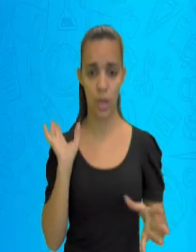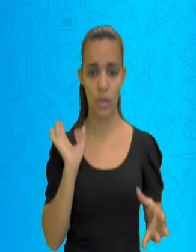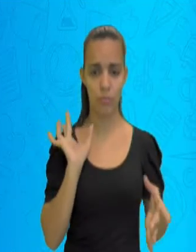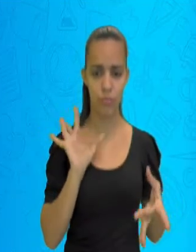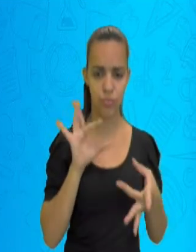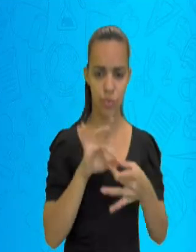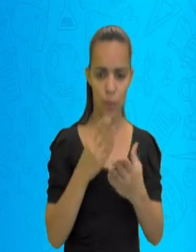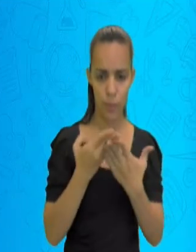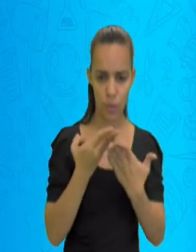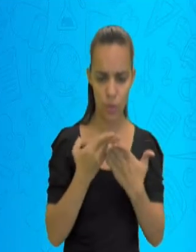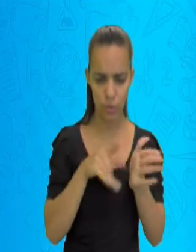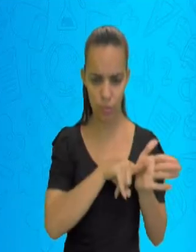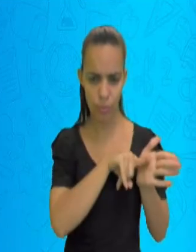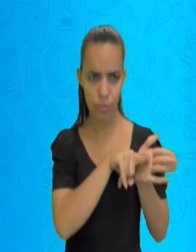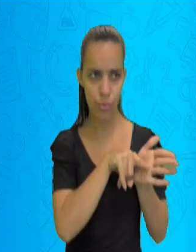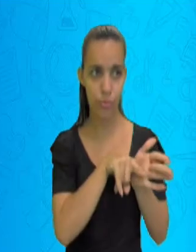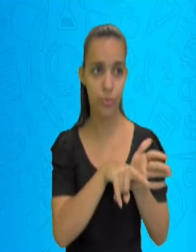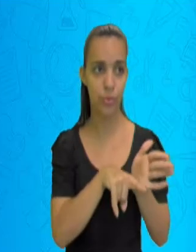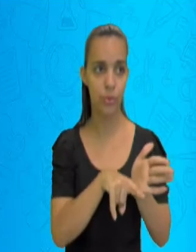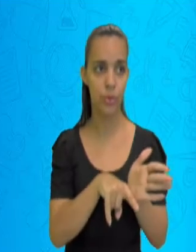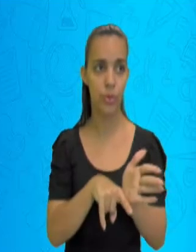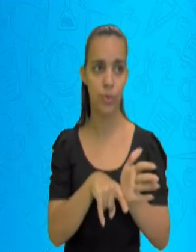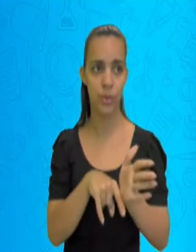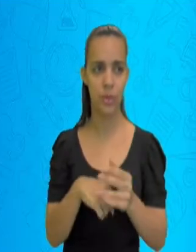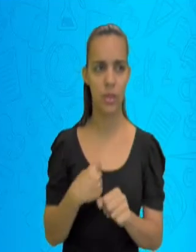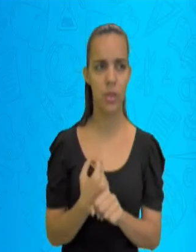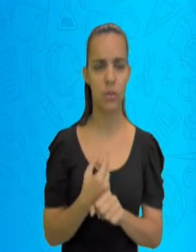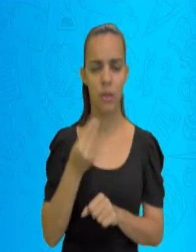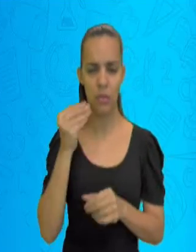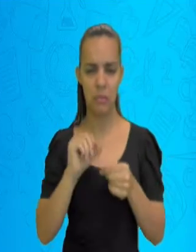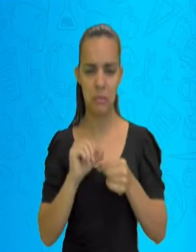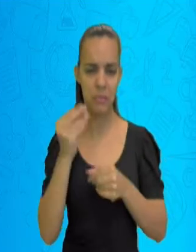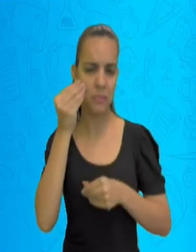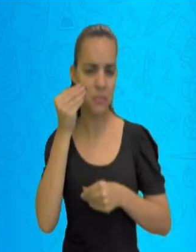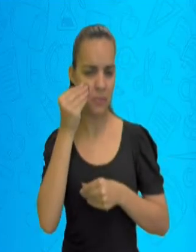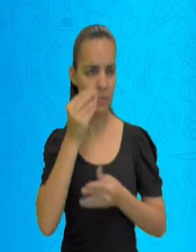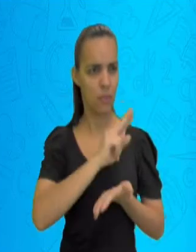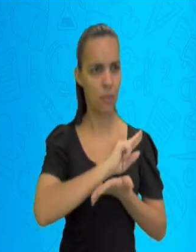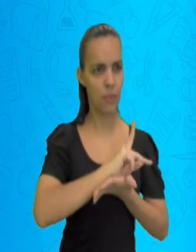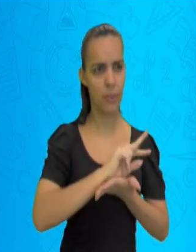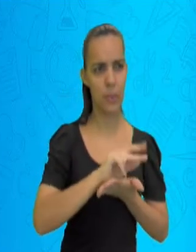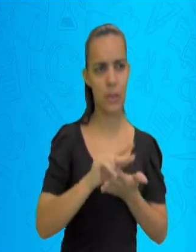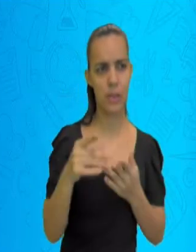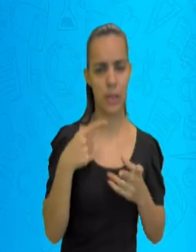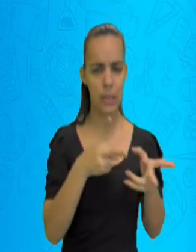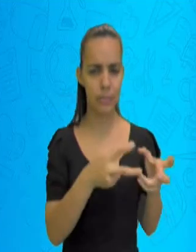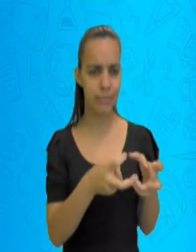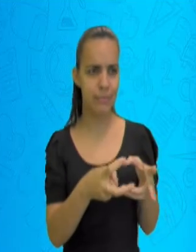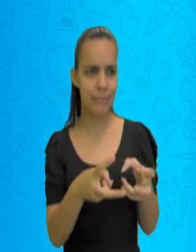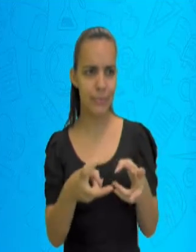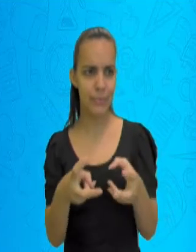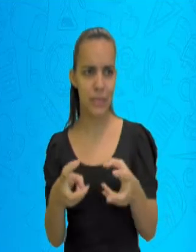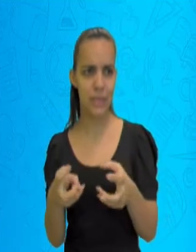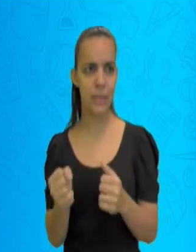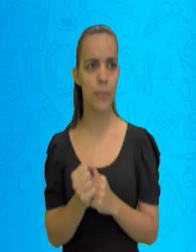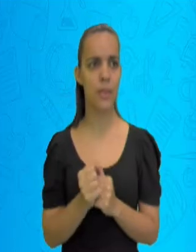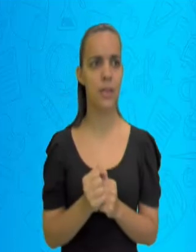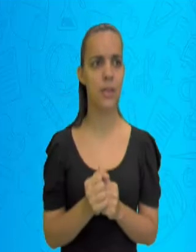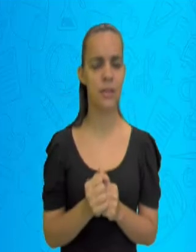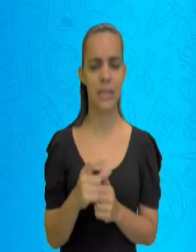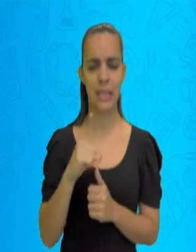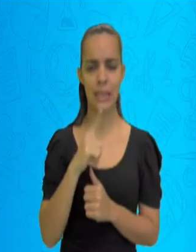XIX, Thomson, realizando experimentos, percebendo, trabalhando com